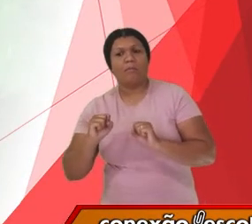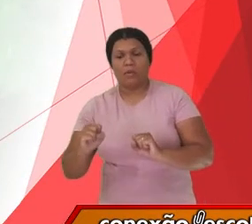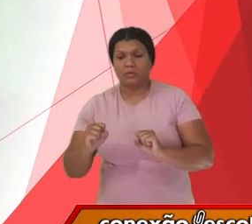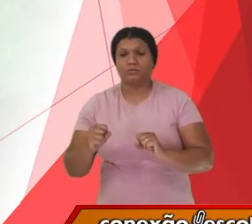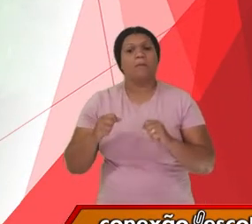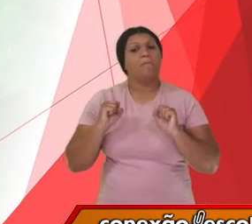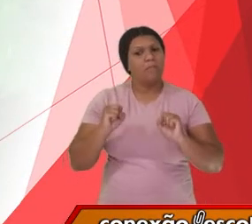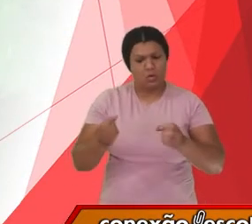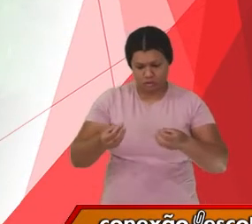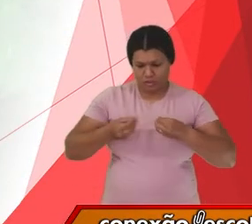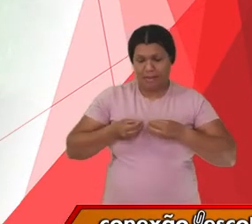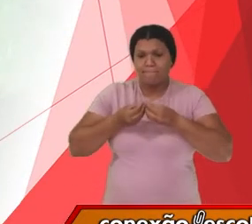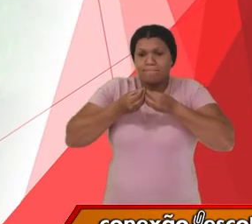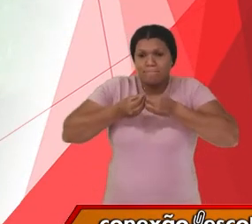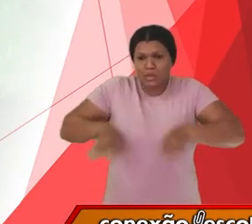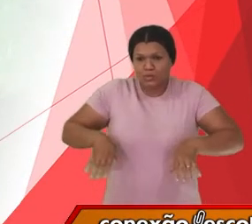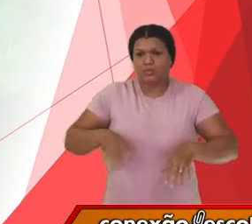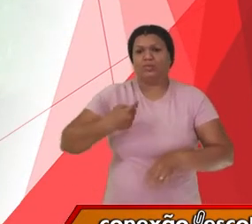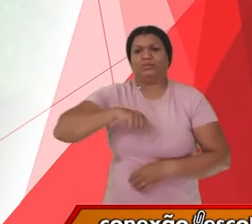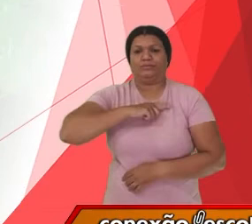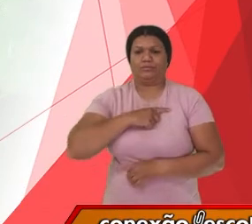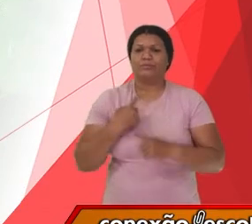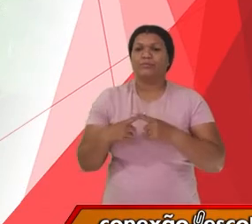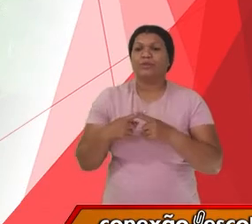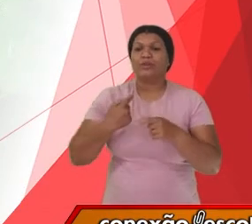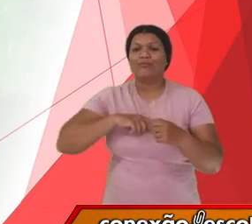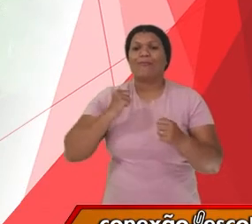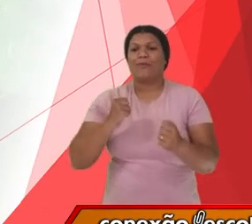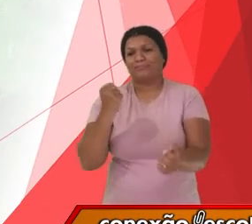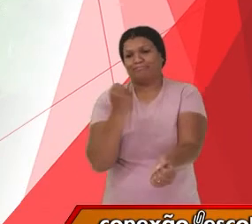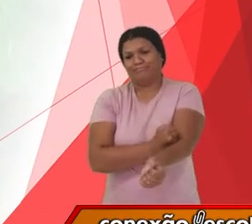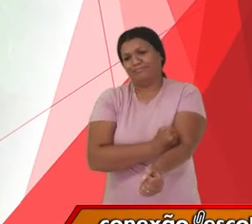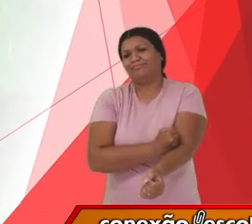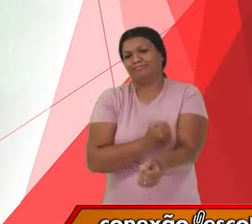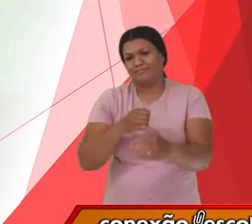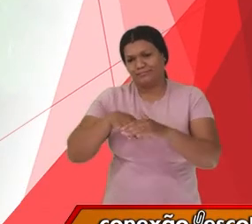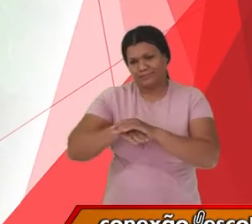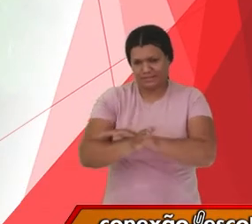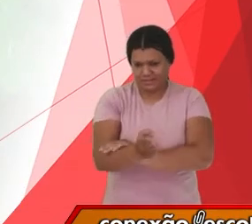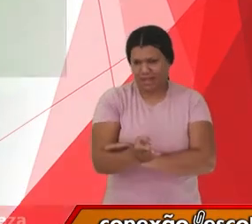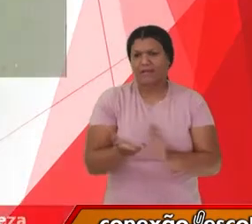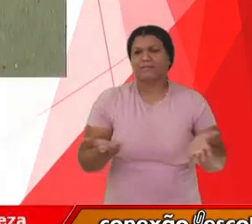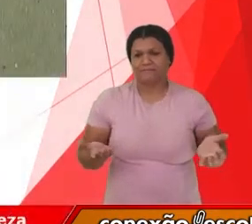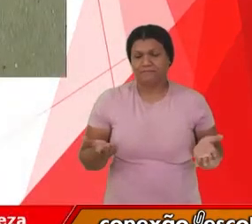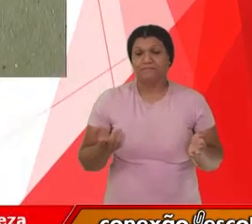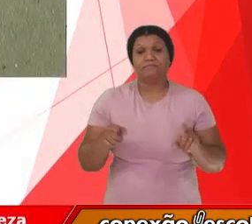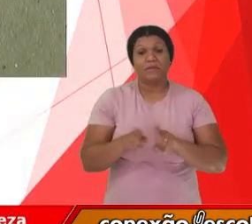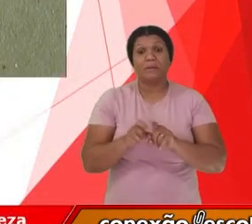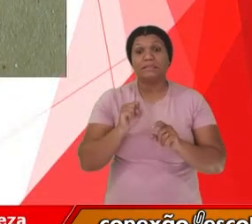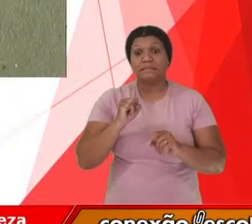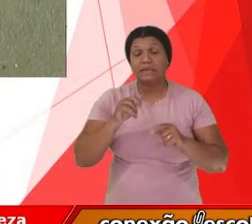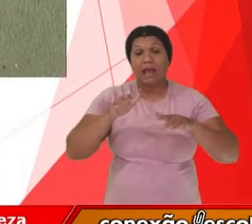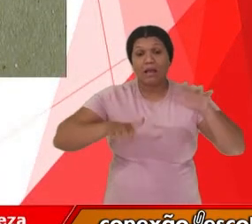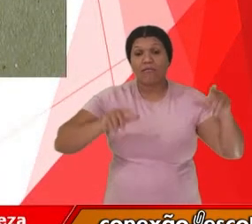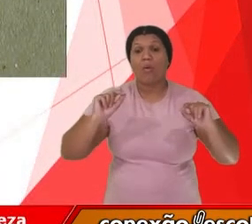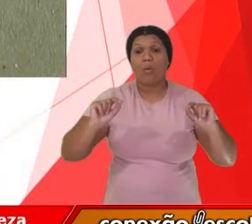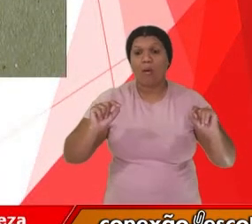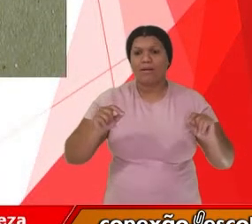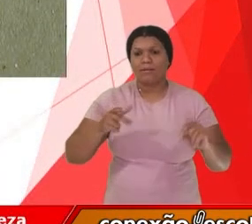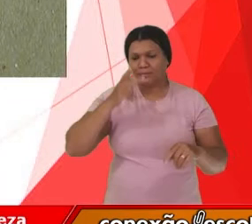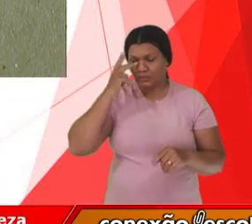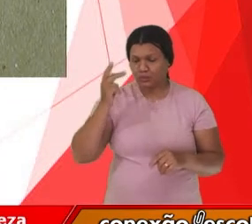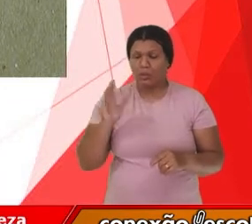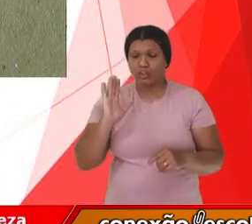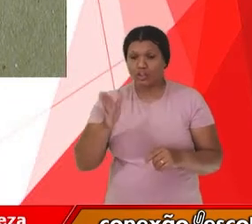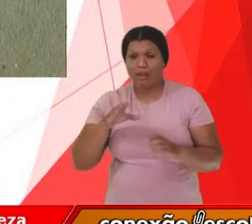dependências. E, inclusive, na ausência dessa droga, na ausência dessa substância, ela pode gerar aquilo que